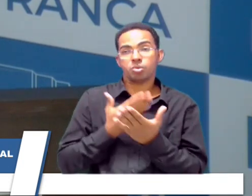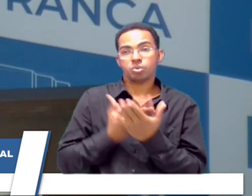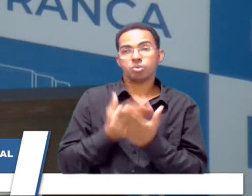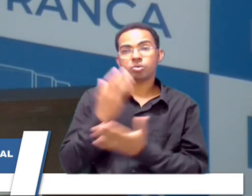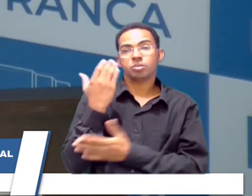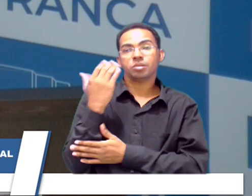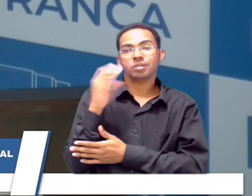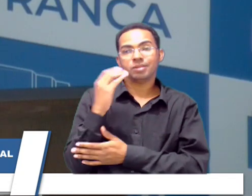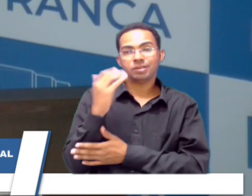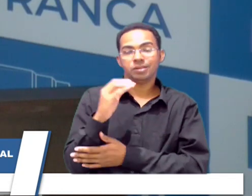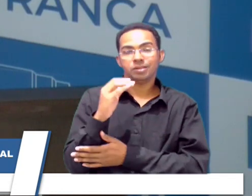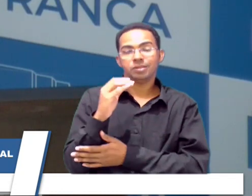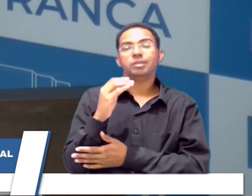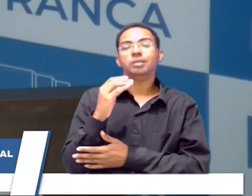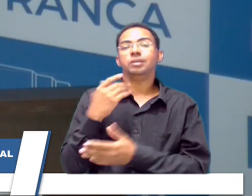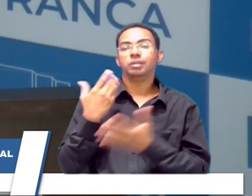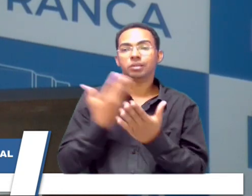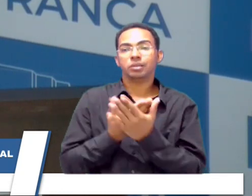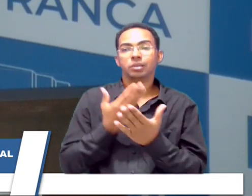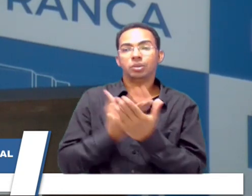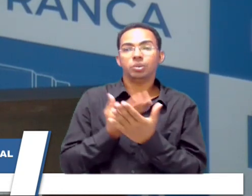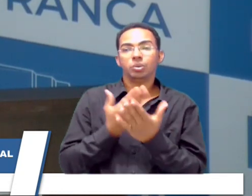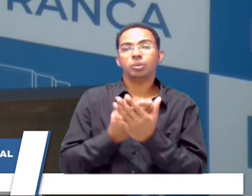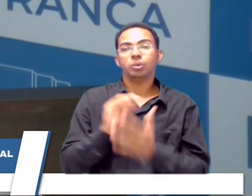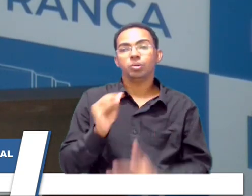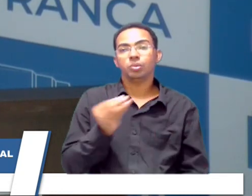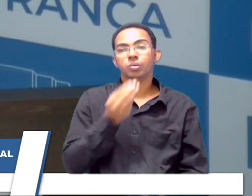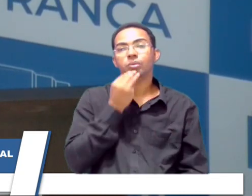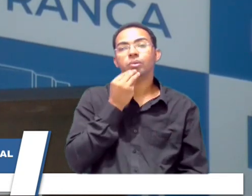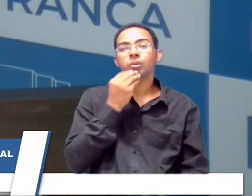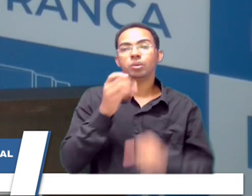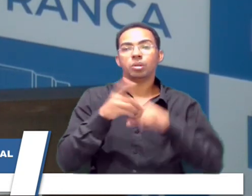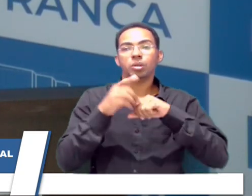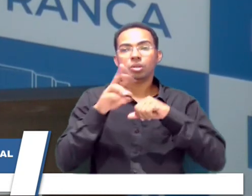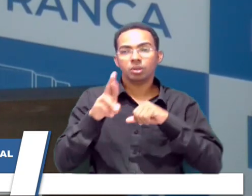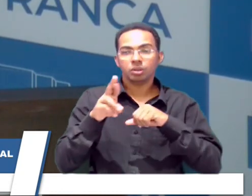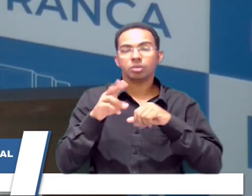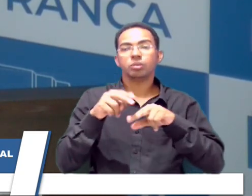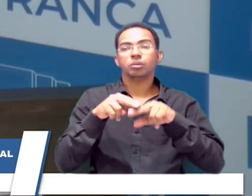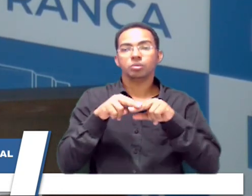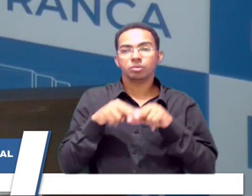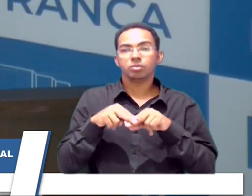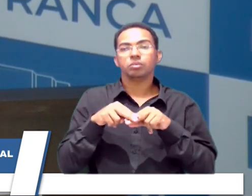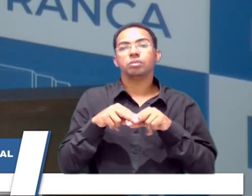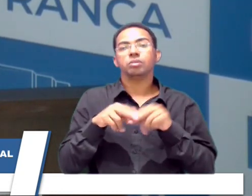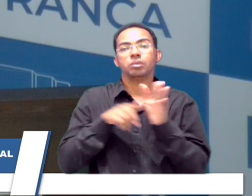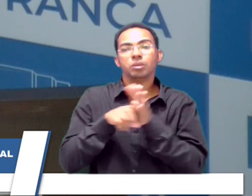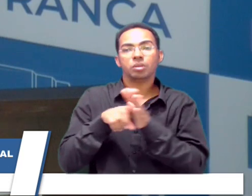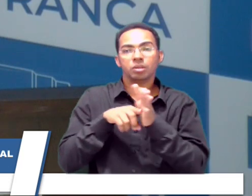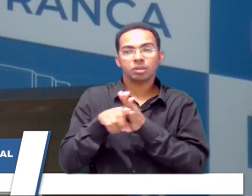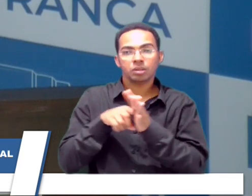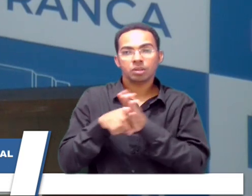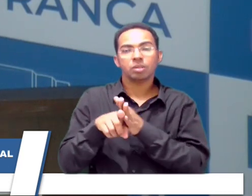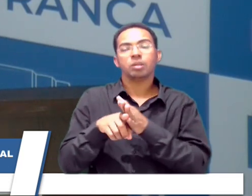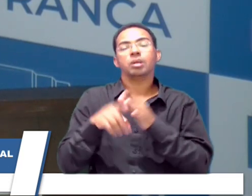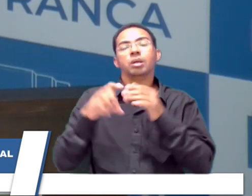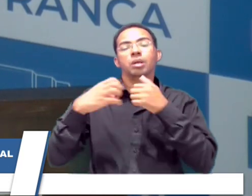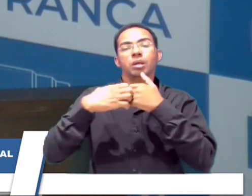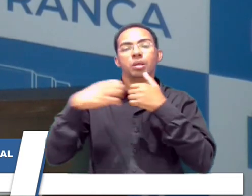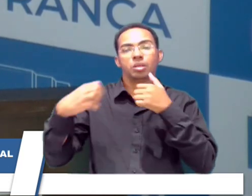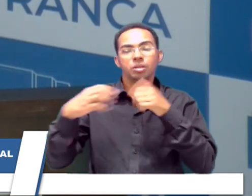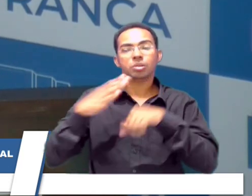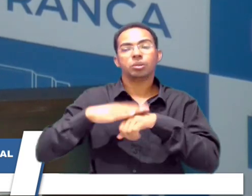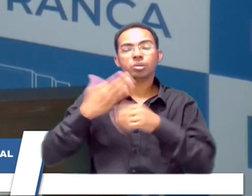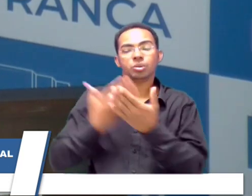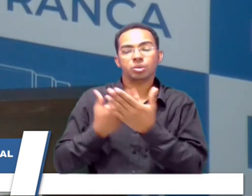científicos, né, que eu tive, graças a Deus, ter a oportunidade de fazer um doutorado, e por isso que eu fui me especializar e estudar mais, né,